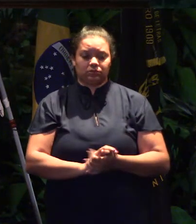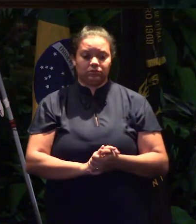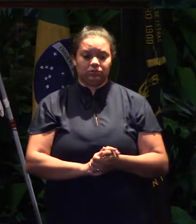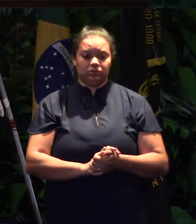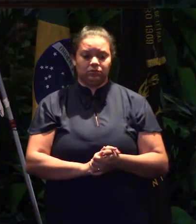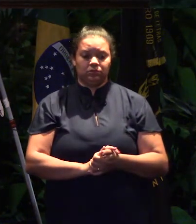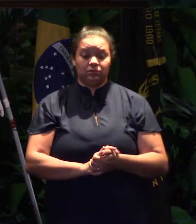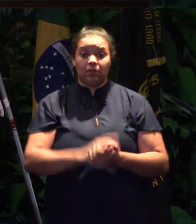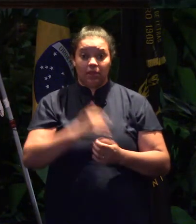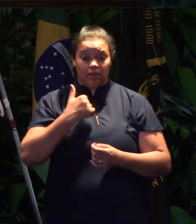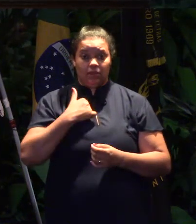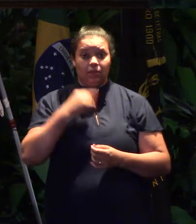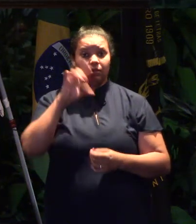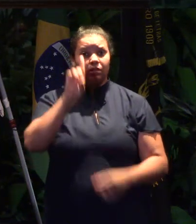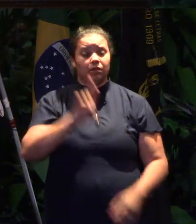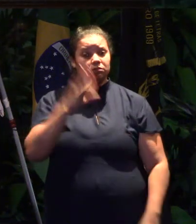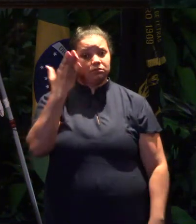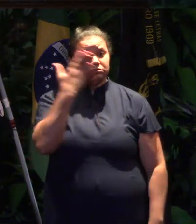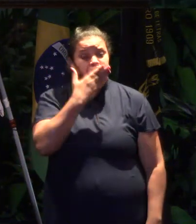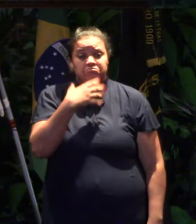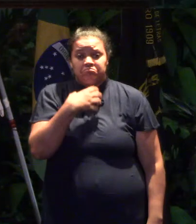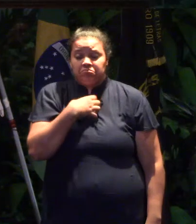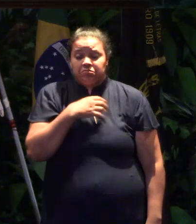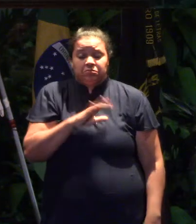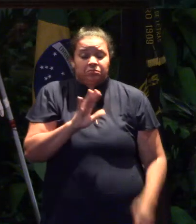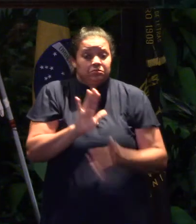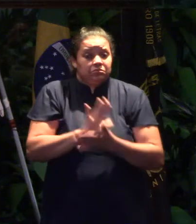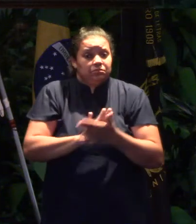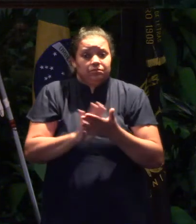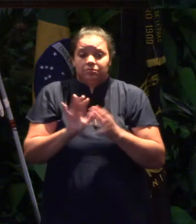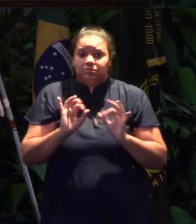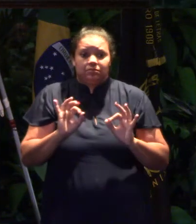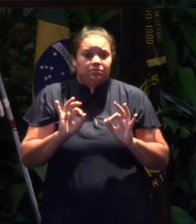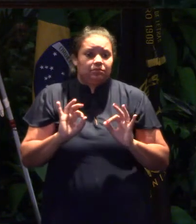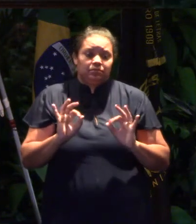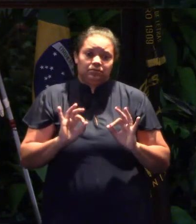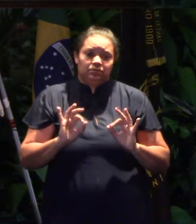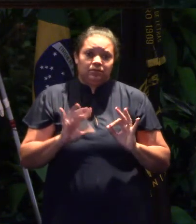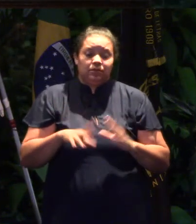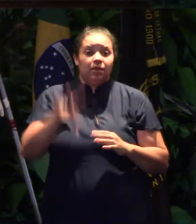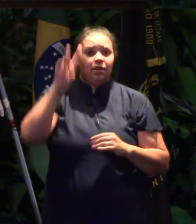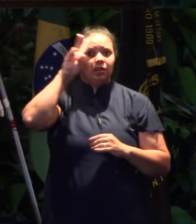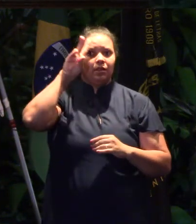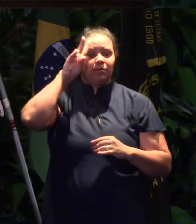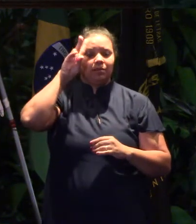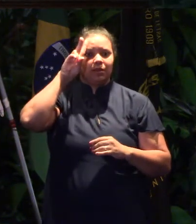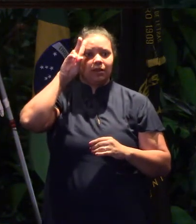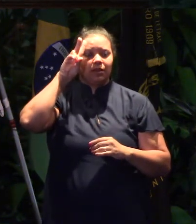Enquanto pessoa com deficiência visual, assim, não senti nada específico, não. Mas eu me lembrei muito de uma...